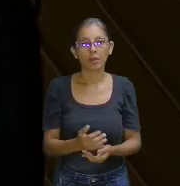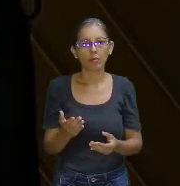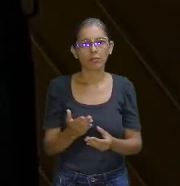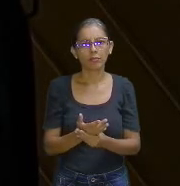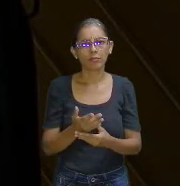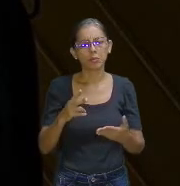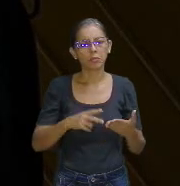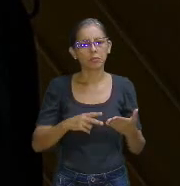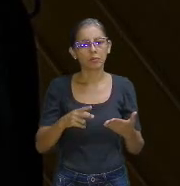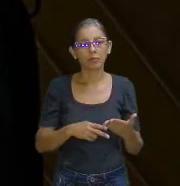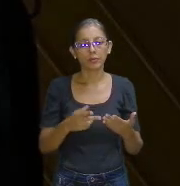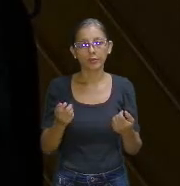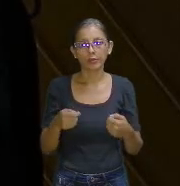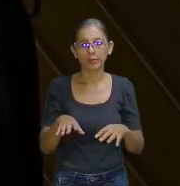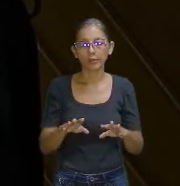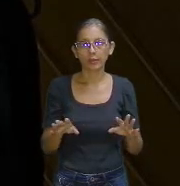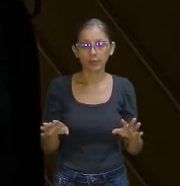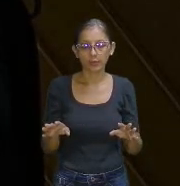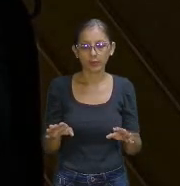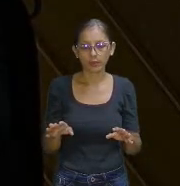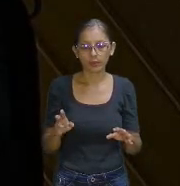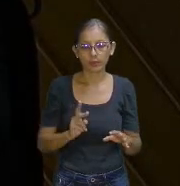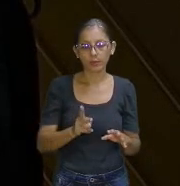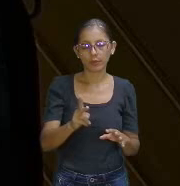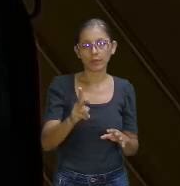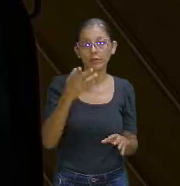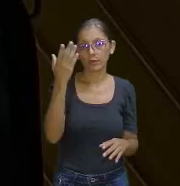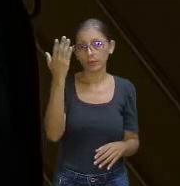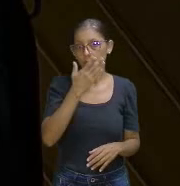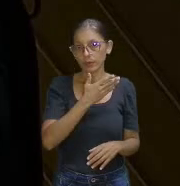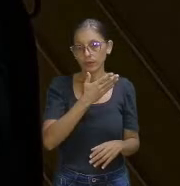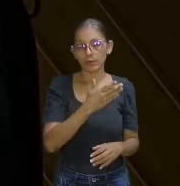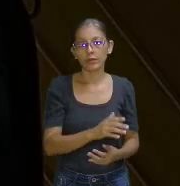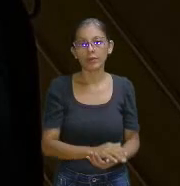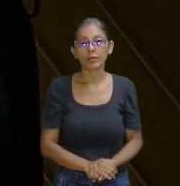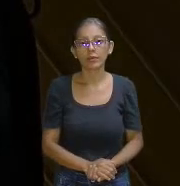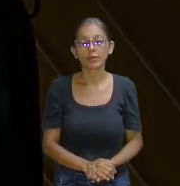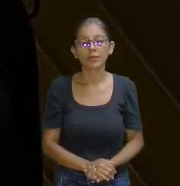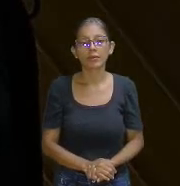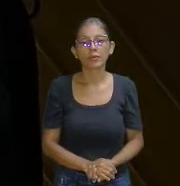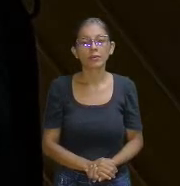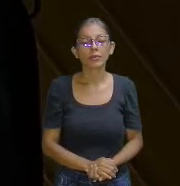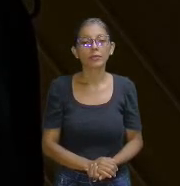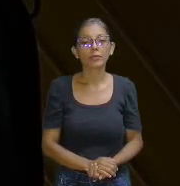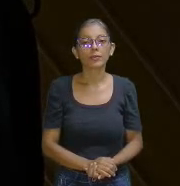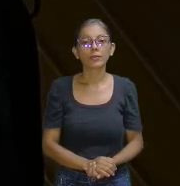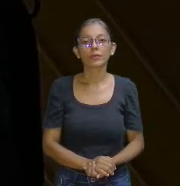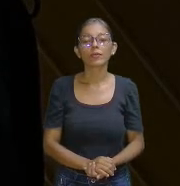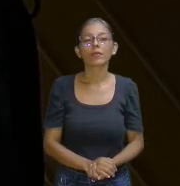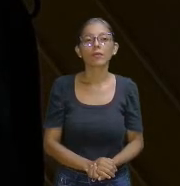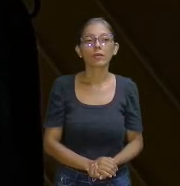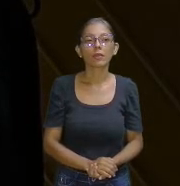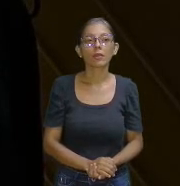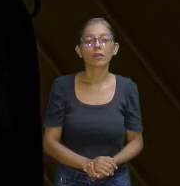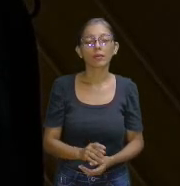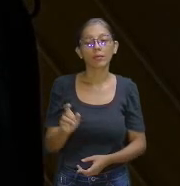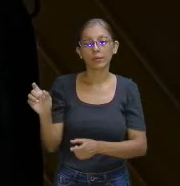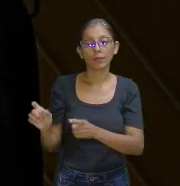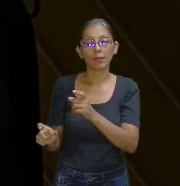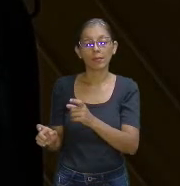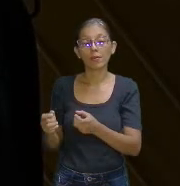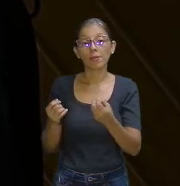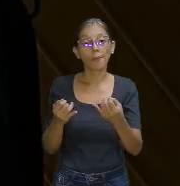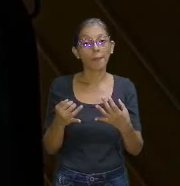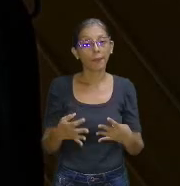Prossigo para a inexistência das provas robustas e incontestes. Os recorrentes sustentam que a fundamentação da